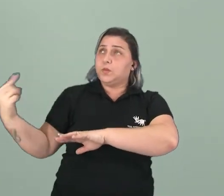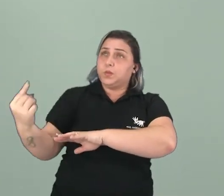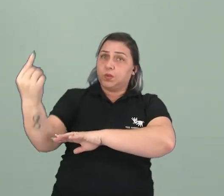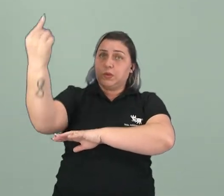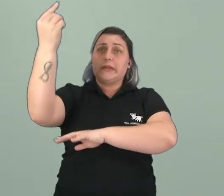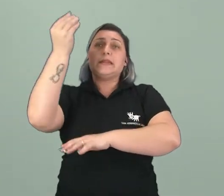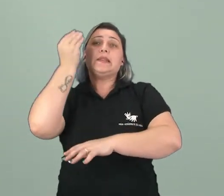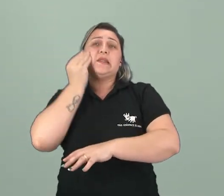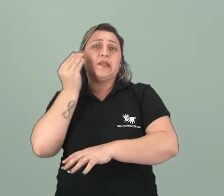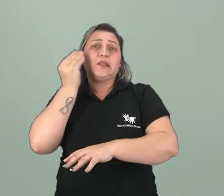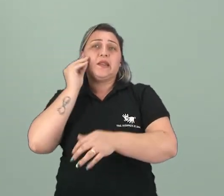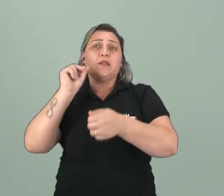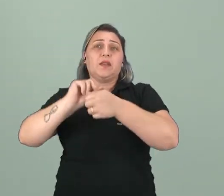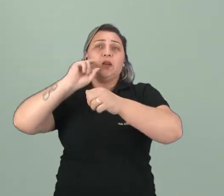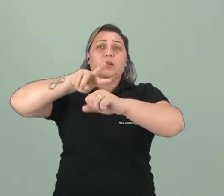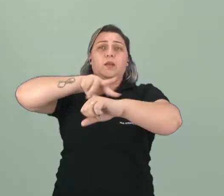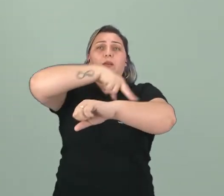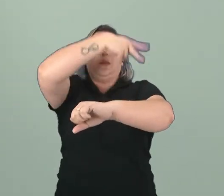alto tentando fazer